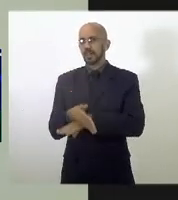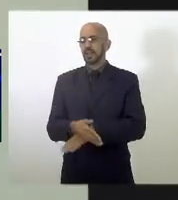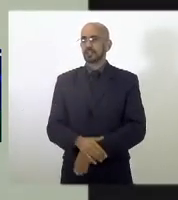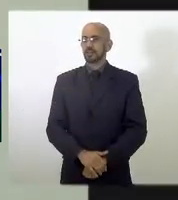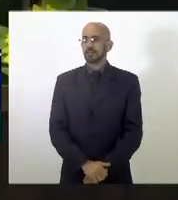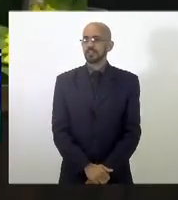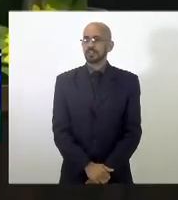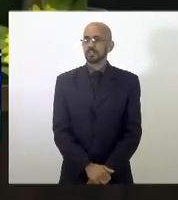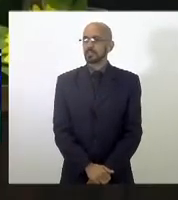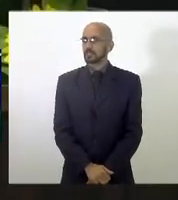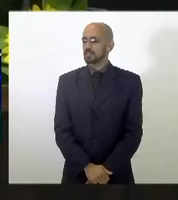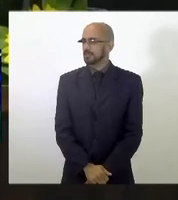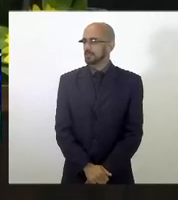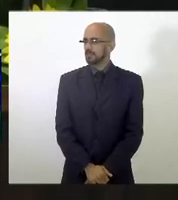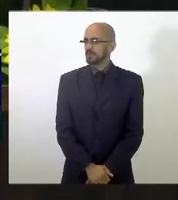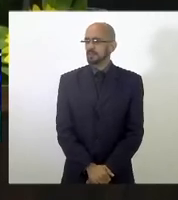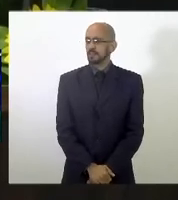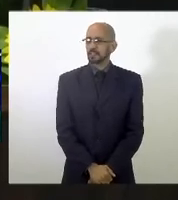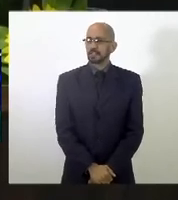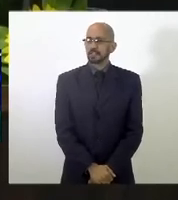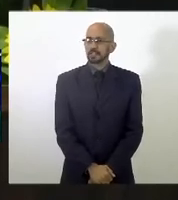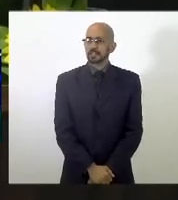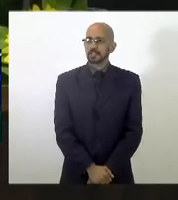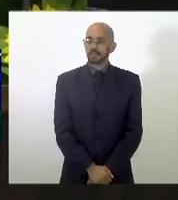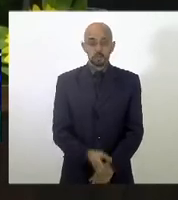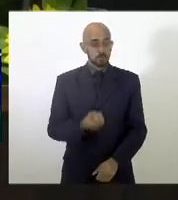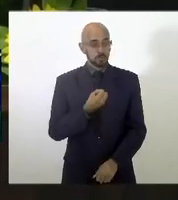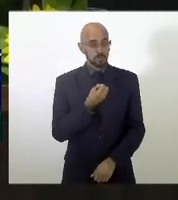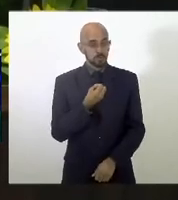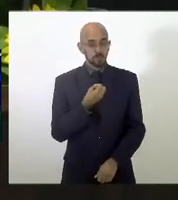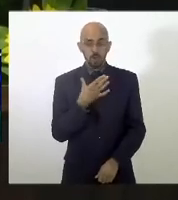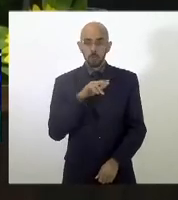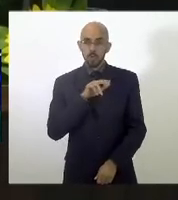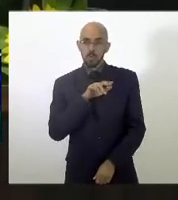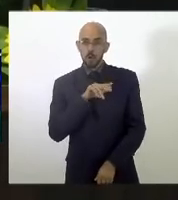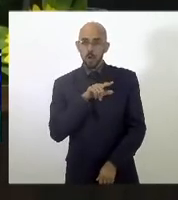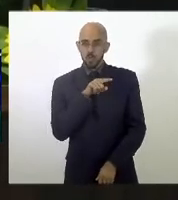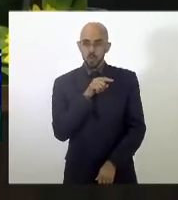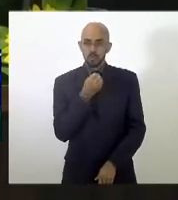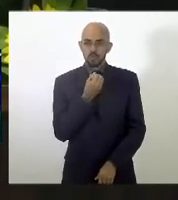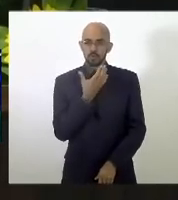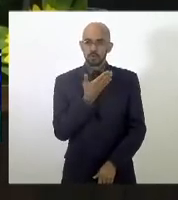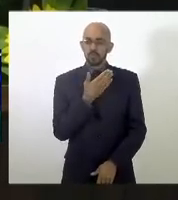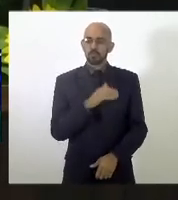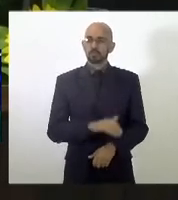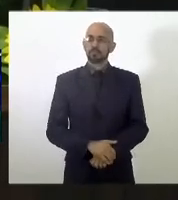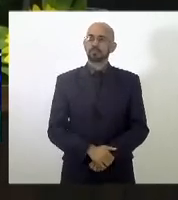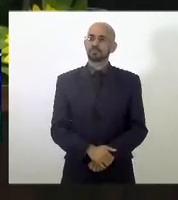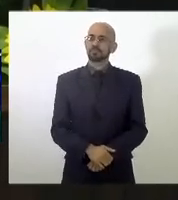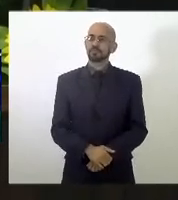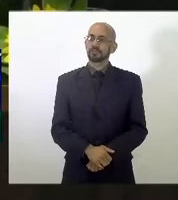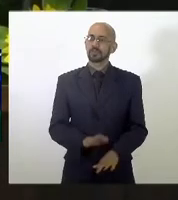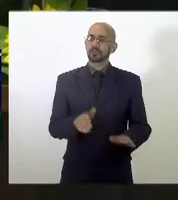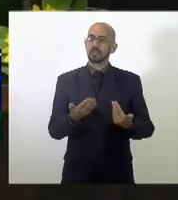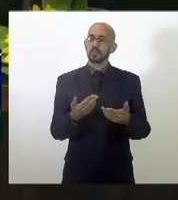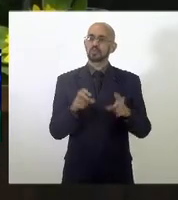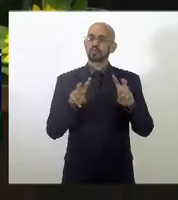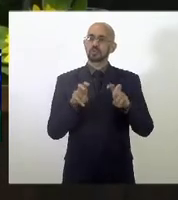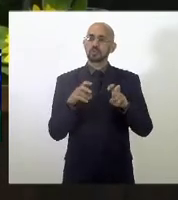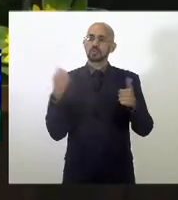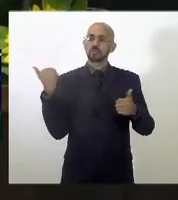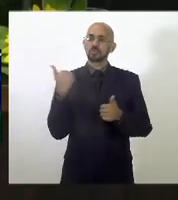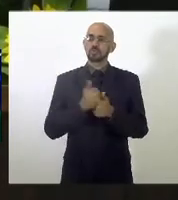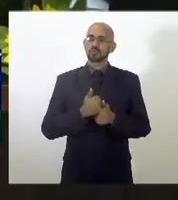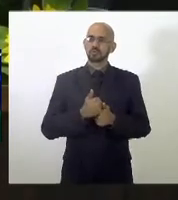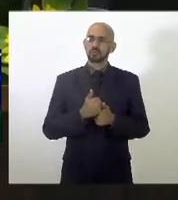Valeu, meu irmão. Já que nós estamos votando substitutivo, para emitir parecer em relação ao substitutivo, deputado